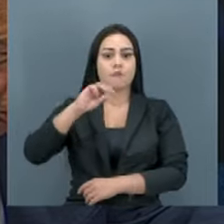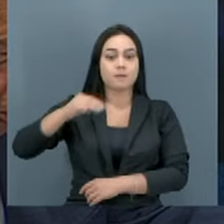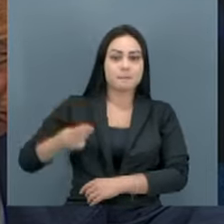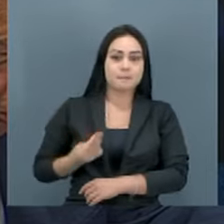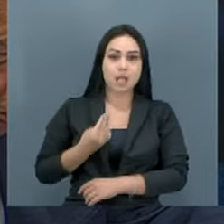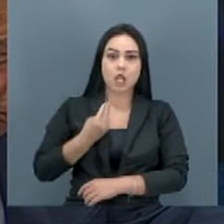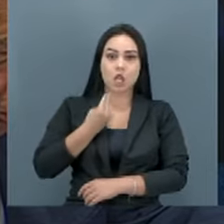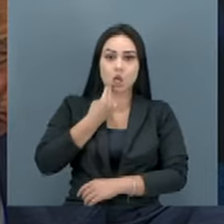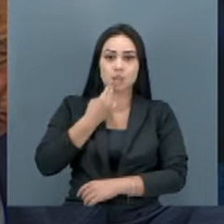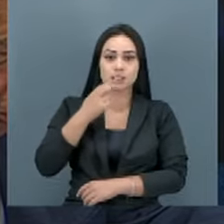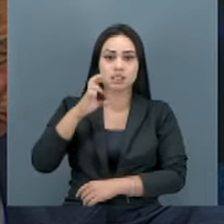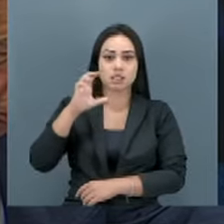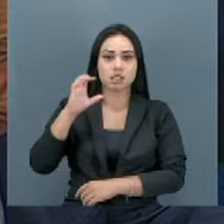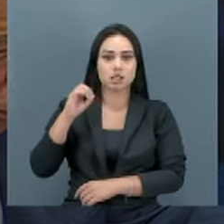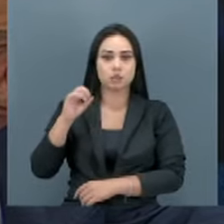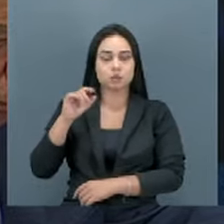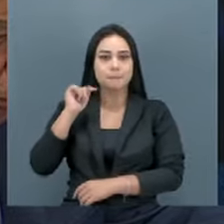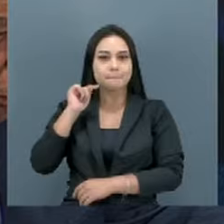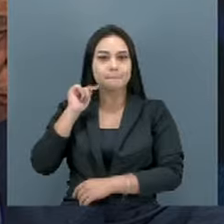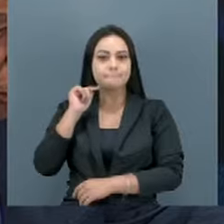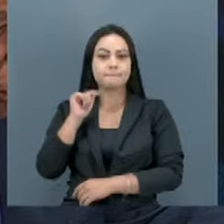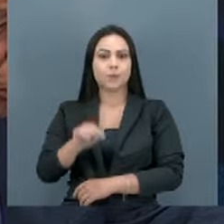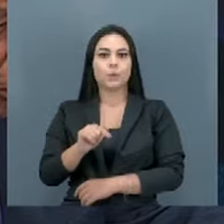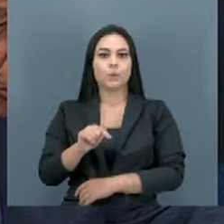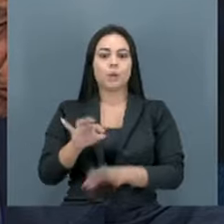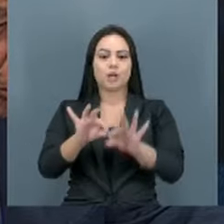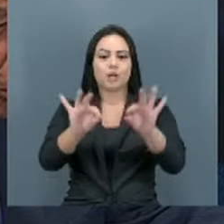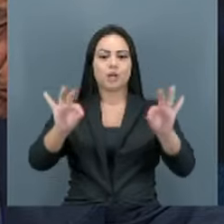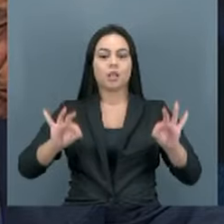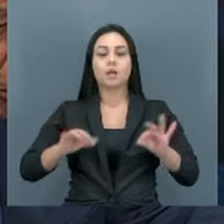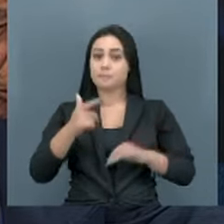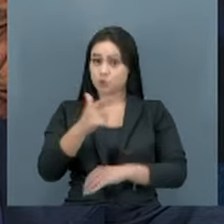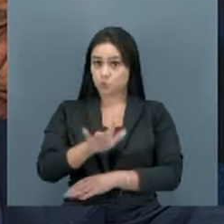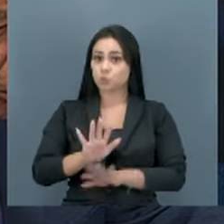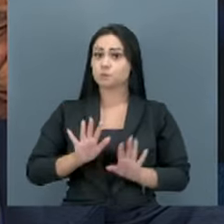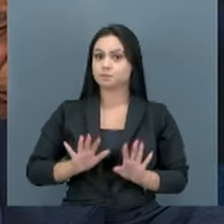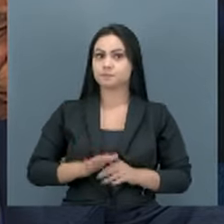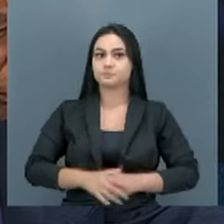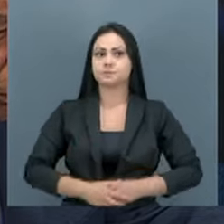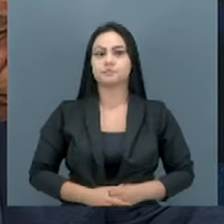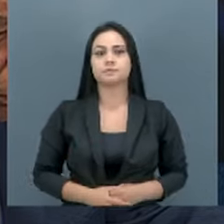milhões e 500 mil hectares. Repetindo,